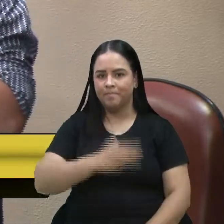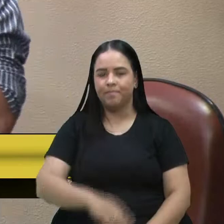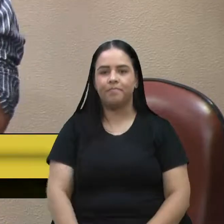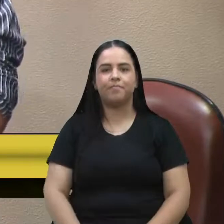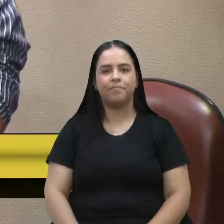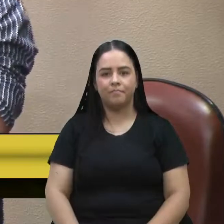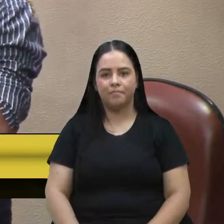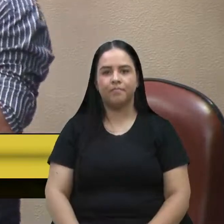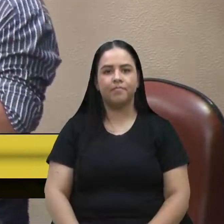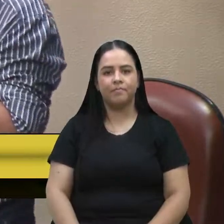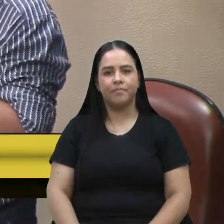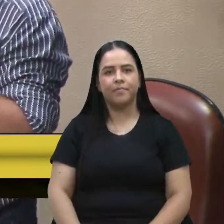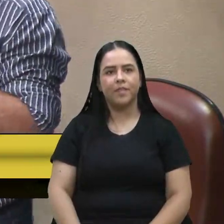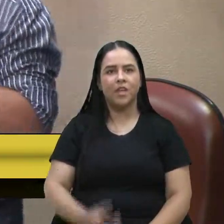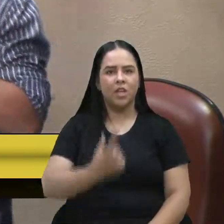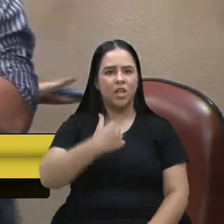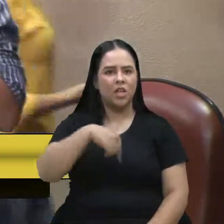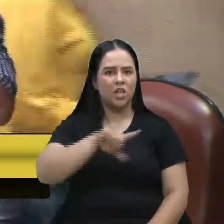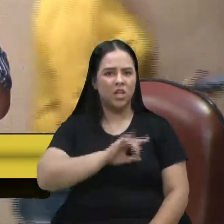Então, quando nós terminamos o ano,